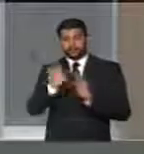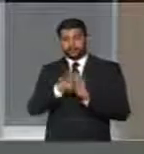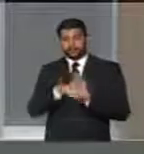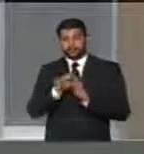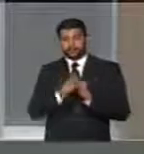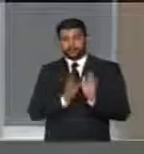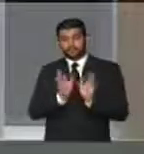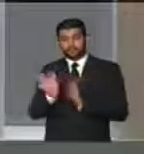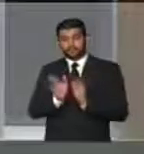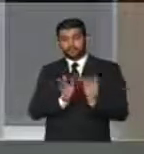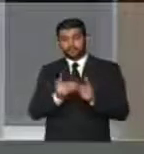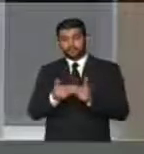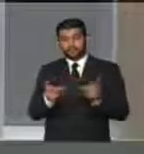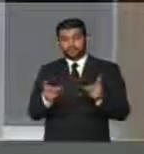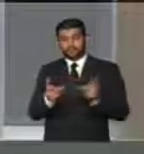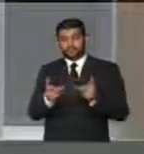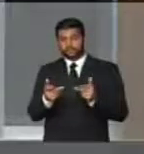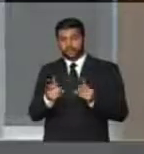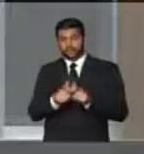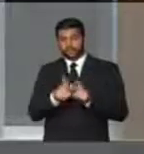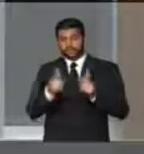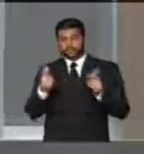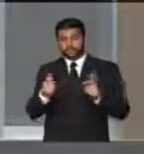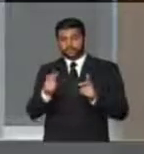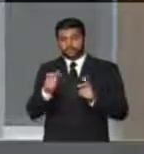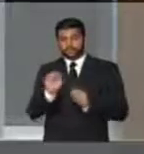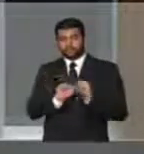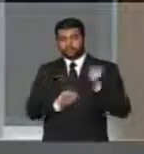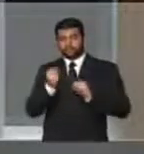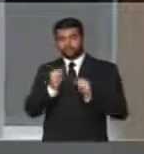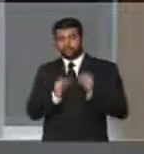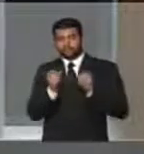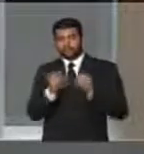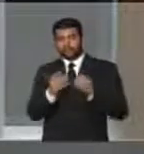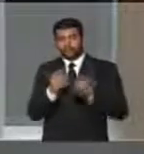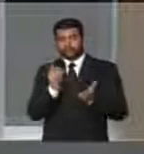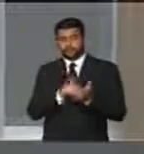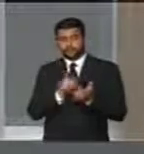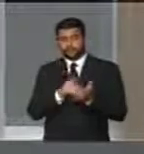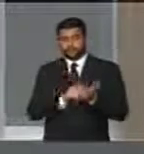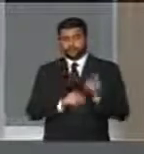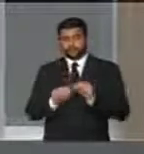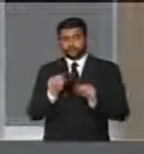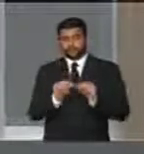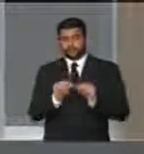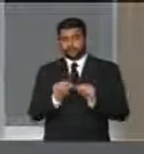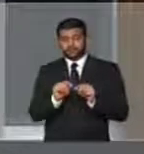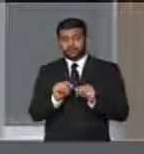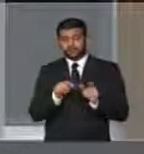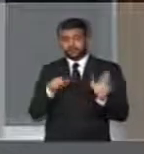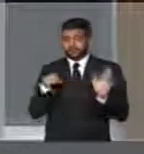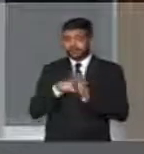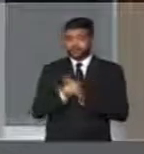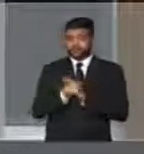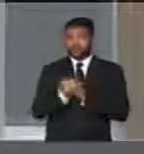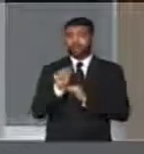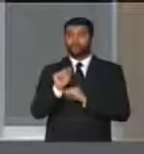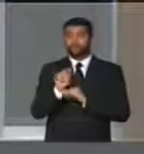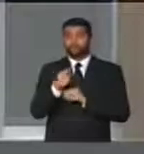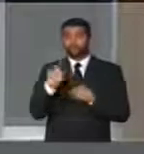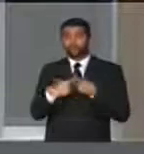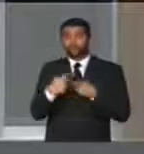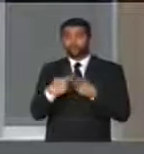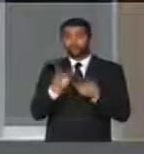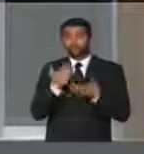para flexibilizar, para aumentar a produção. E a verdade é a seguinte, a pergunta é, por